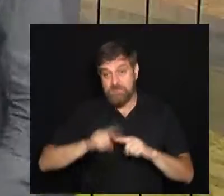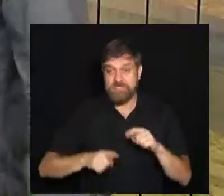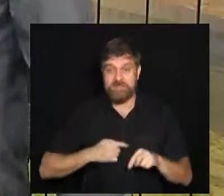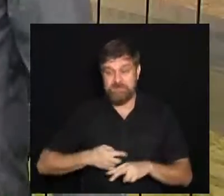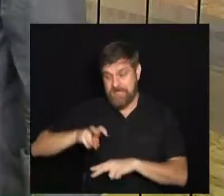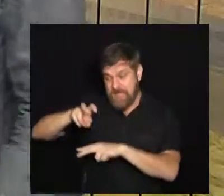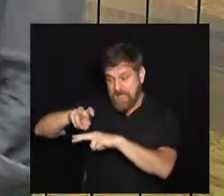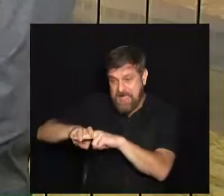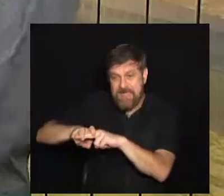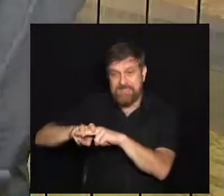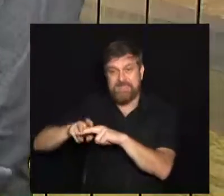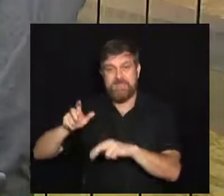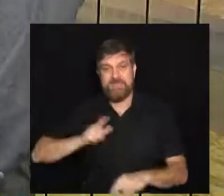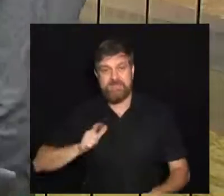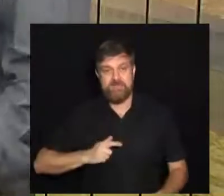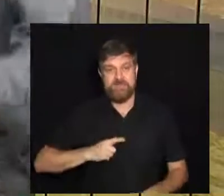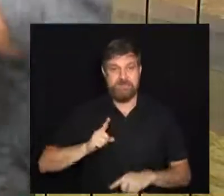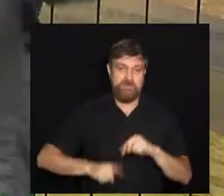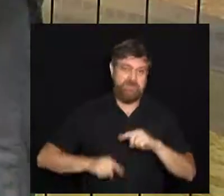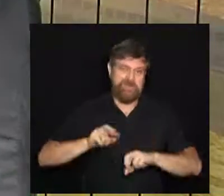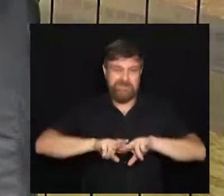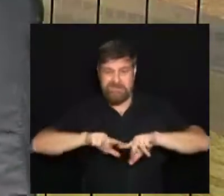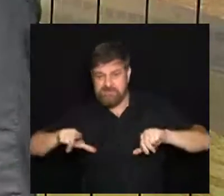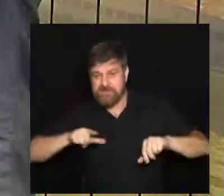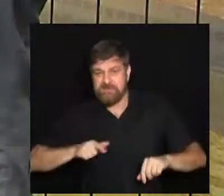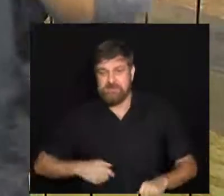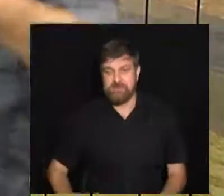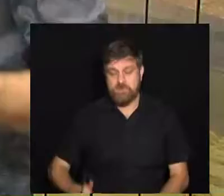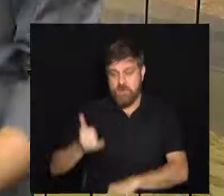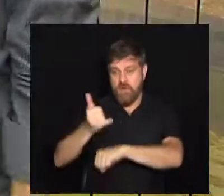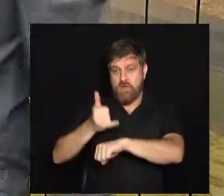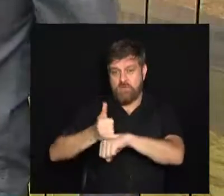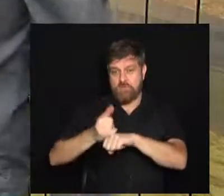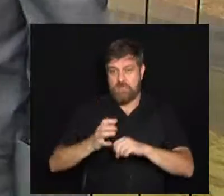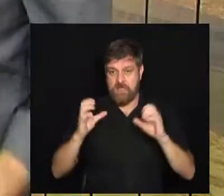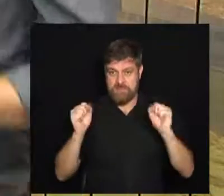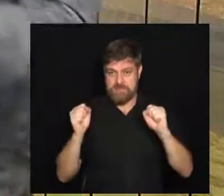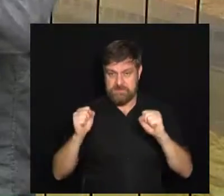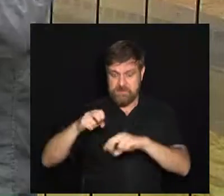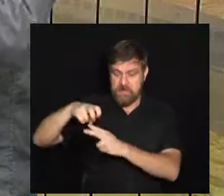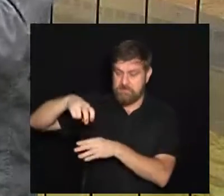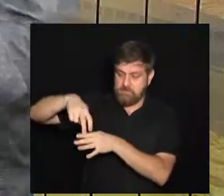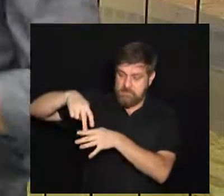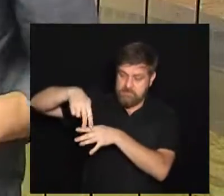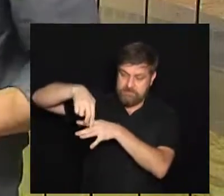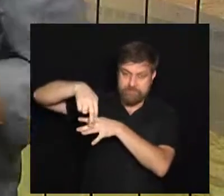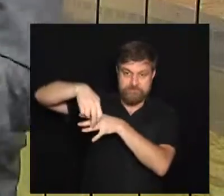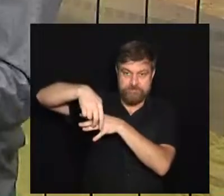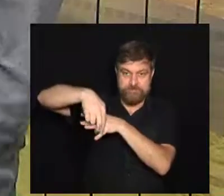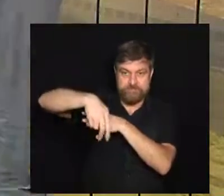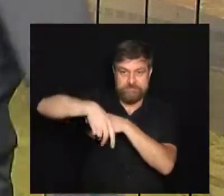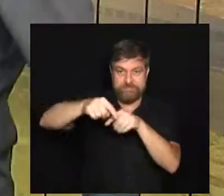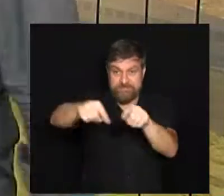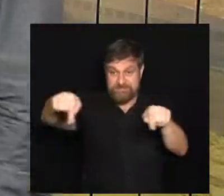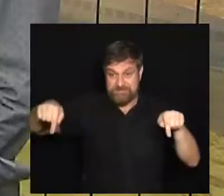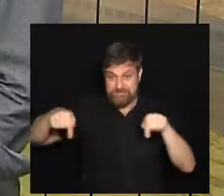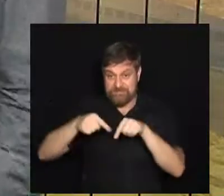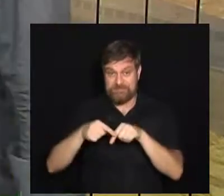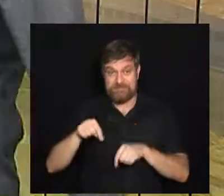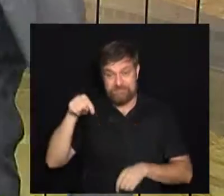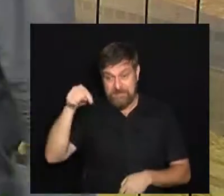citou cadeira para entrar na barra de metal para entrar subir na piscina entendeu as bordas da piscina piscina